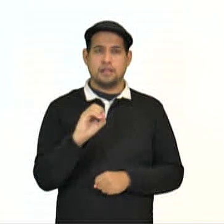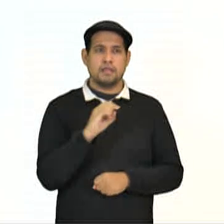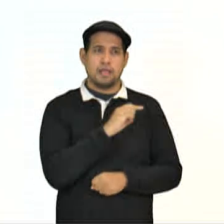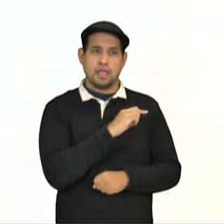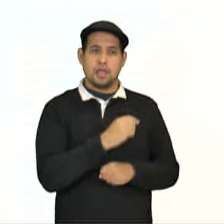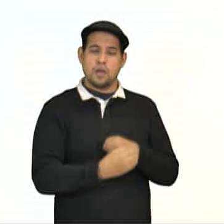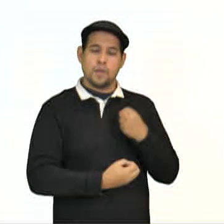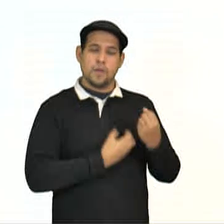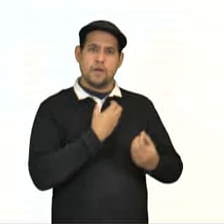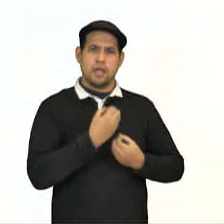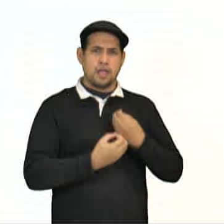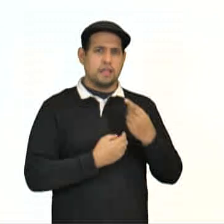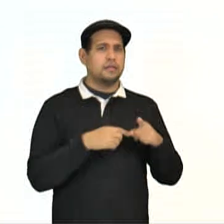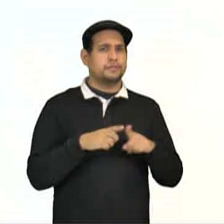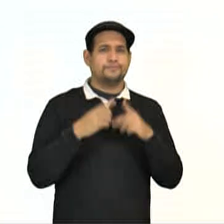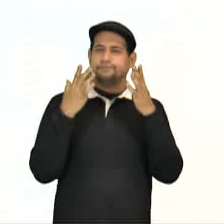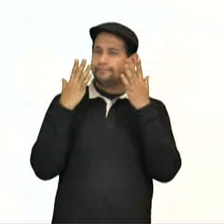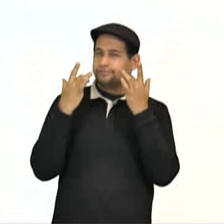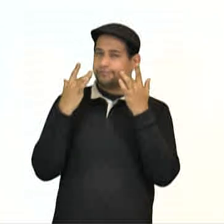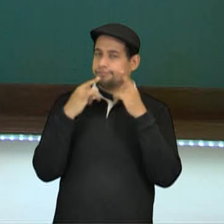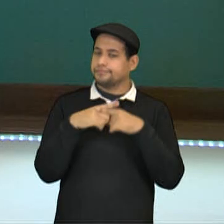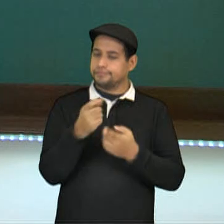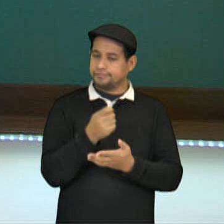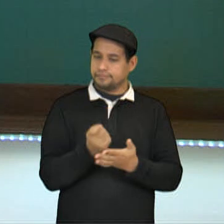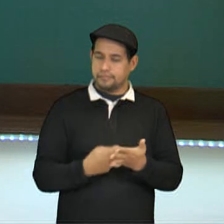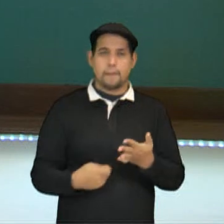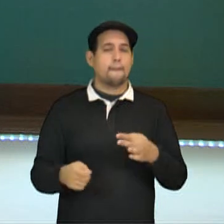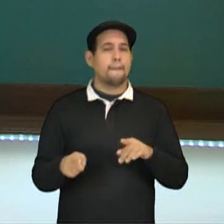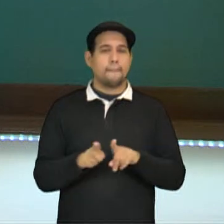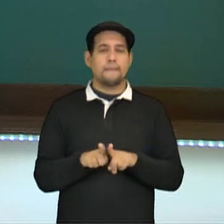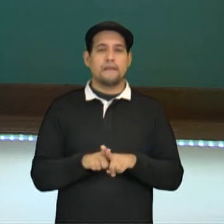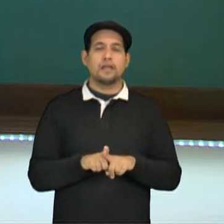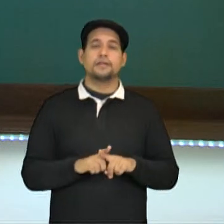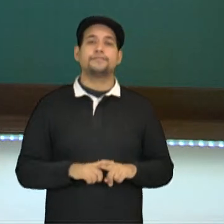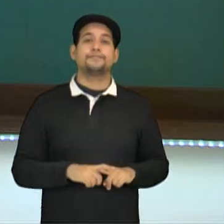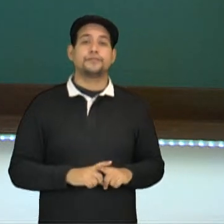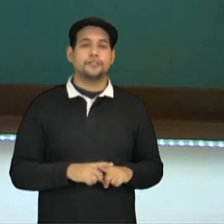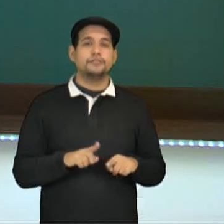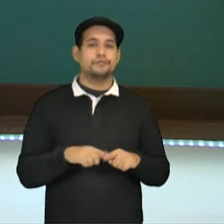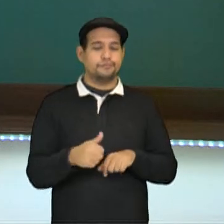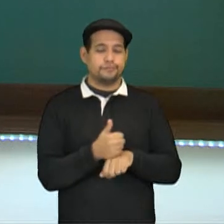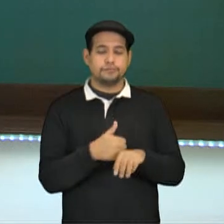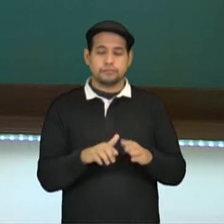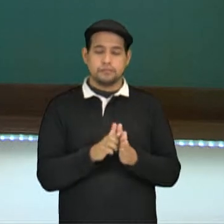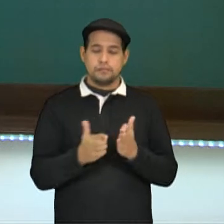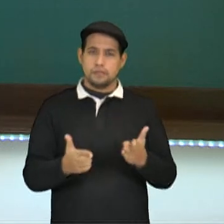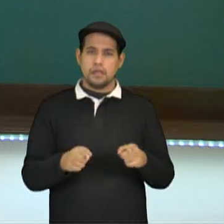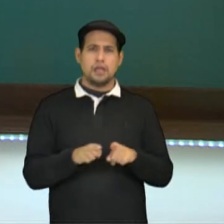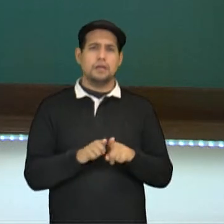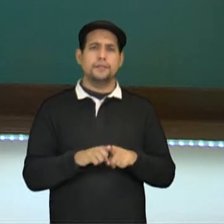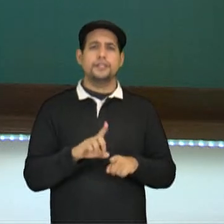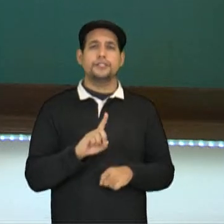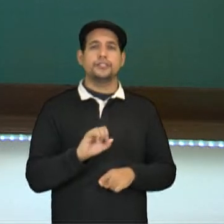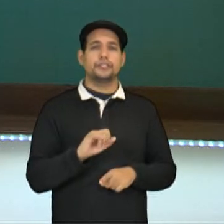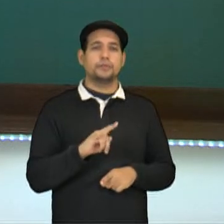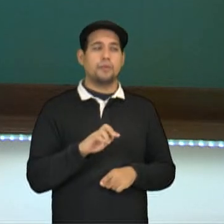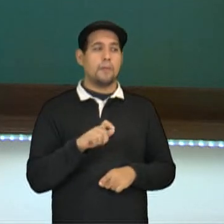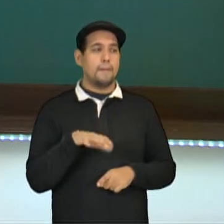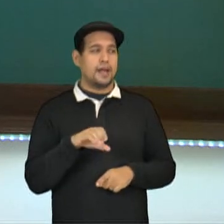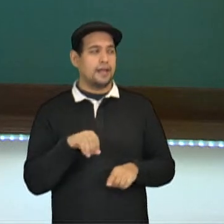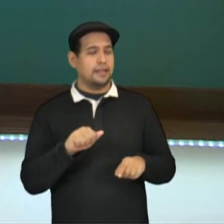poeta, dramaturgo, ou seja, também escrevia peças para teatro, jornalista, diplomata, cantor